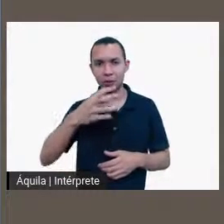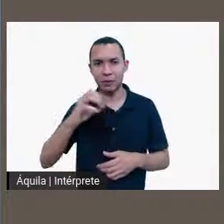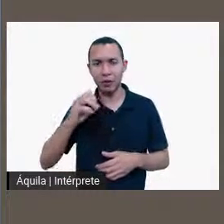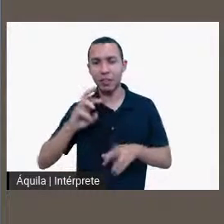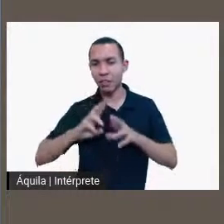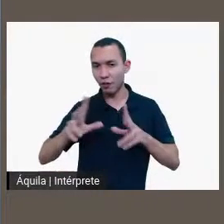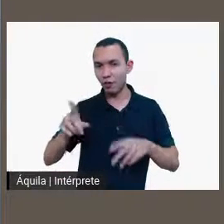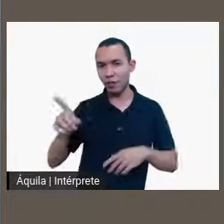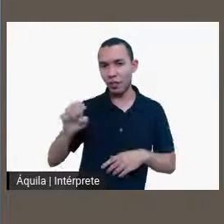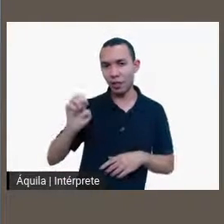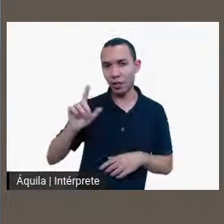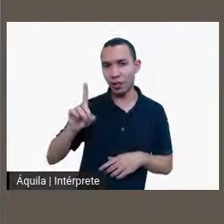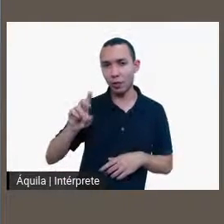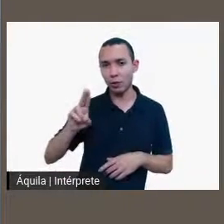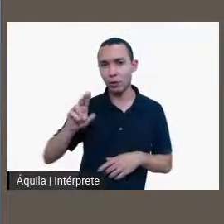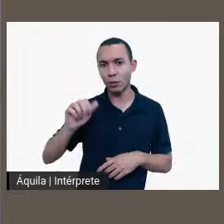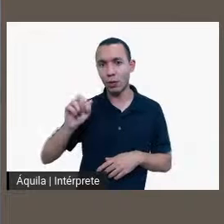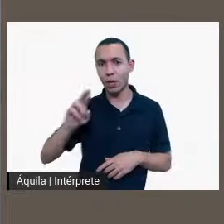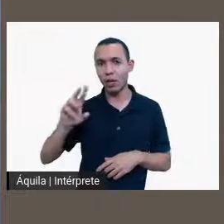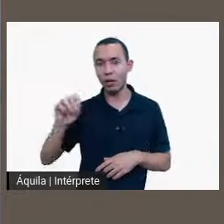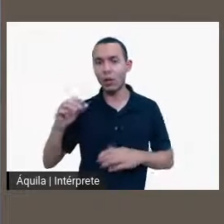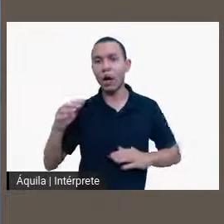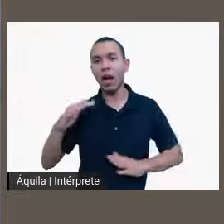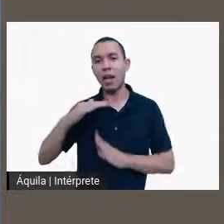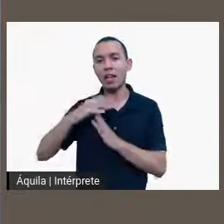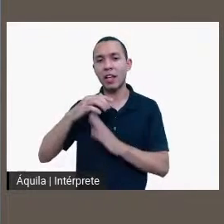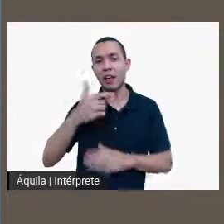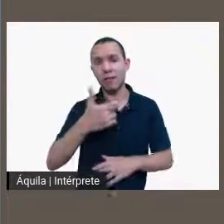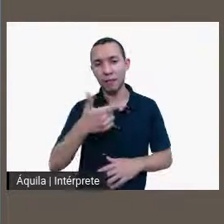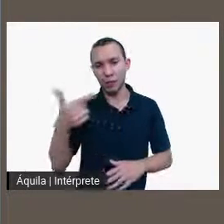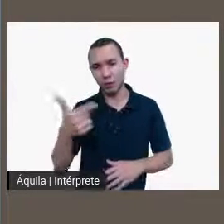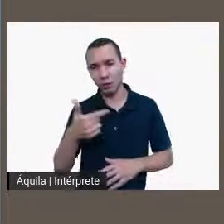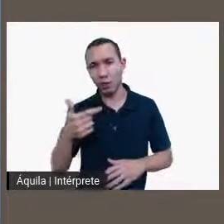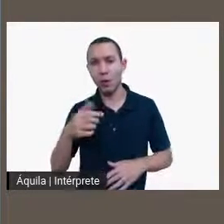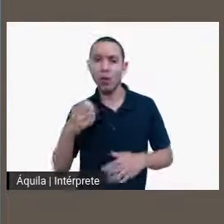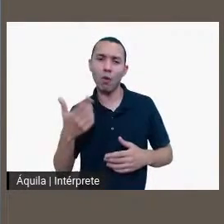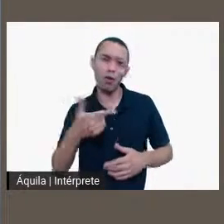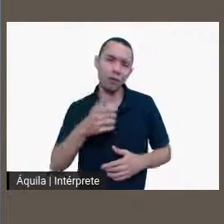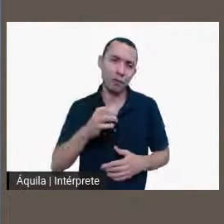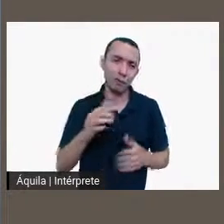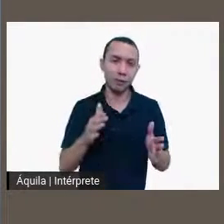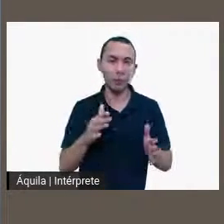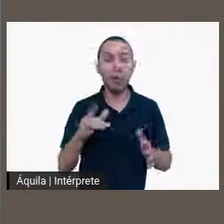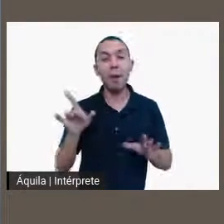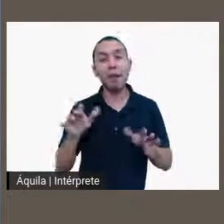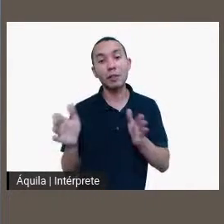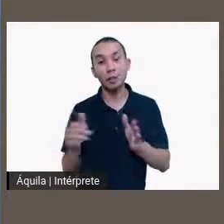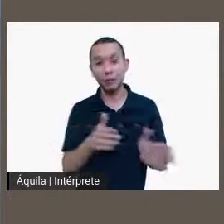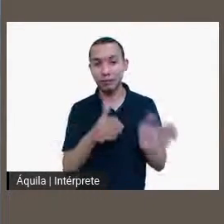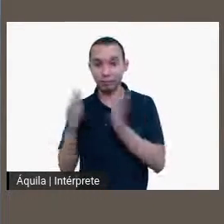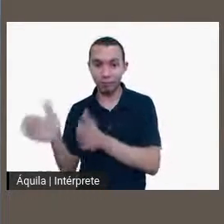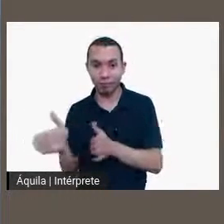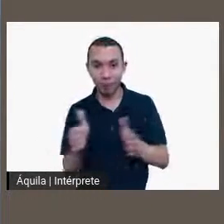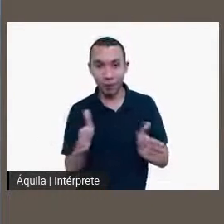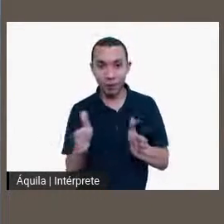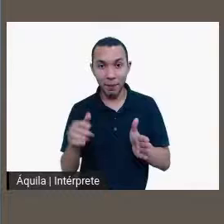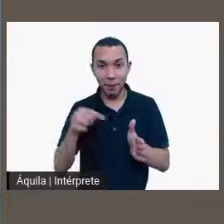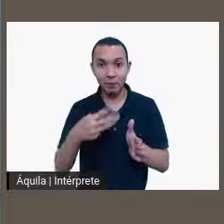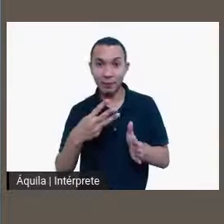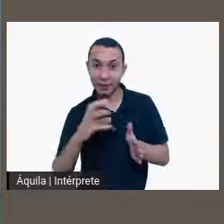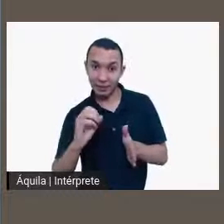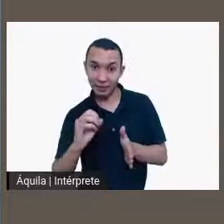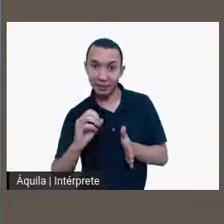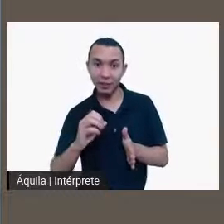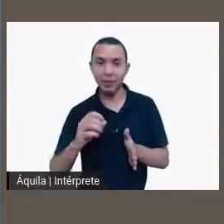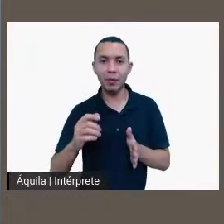Eduardo, que foi até 22 ou os anos 20. Né? Então, nos anos 30, né, quando o limite é lançado, o modernismo